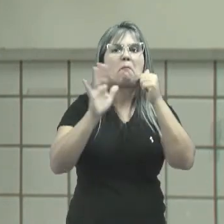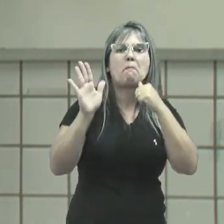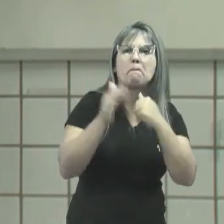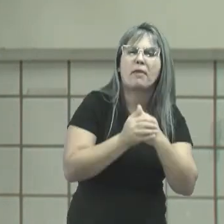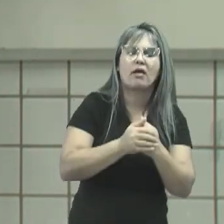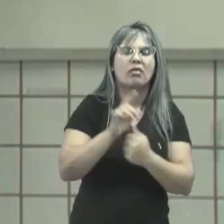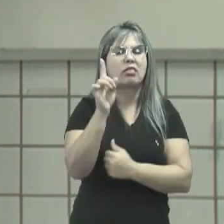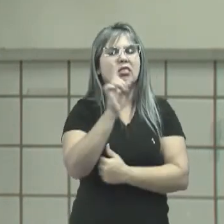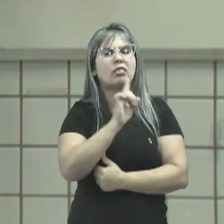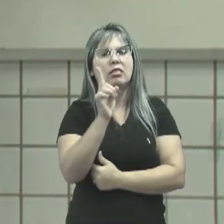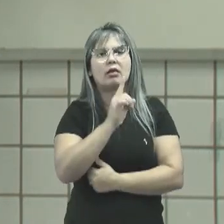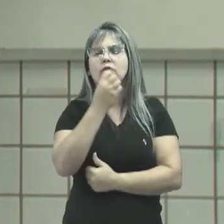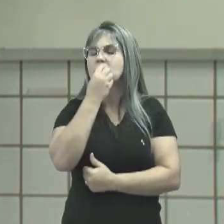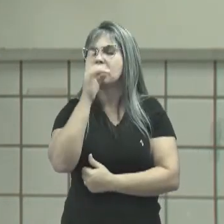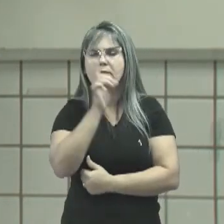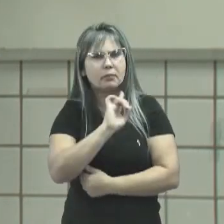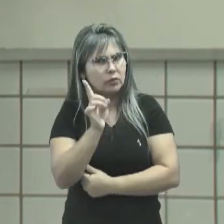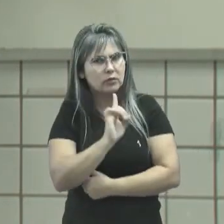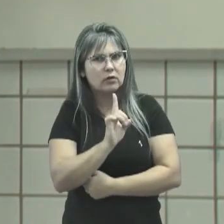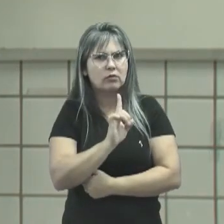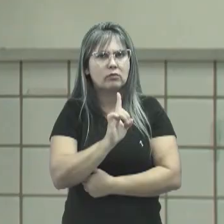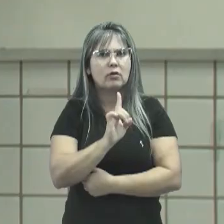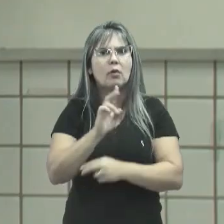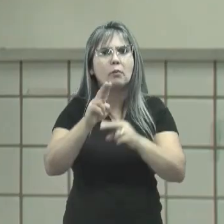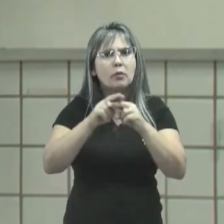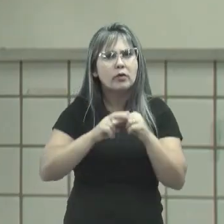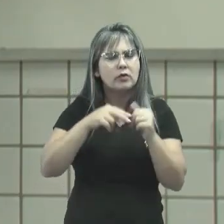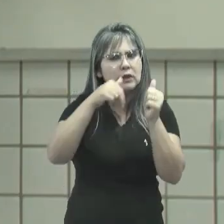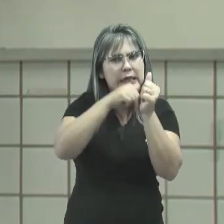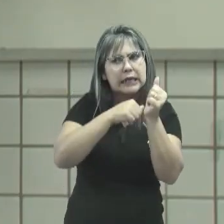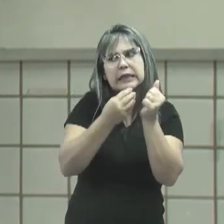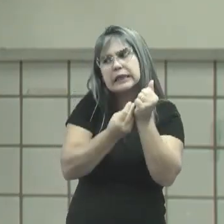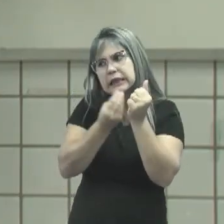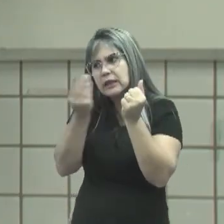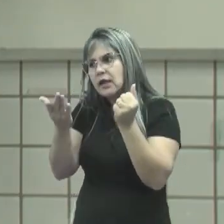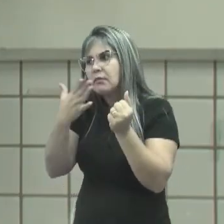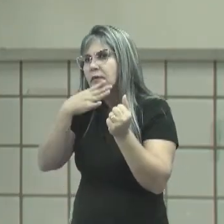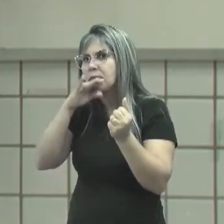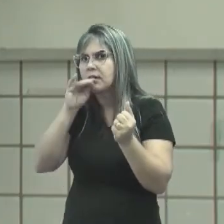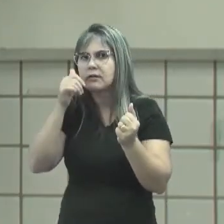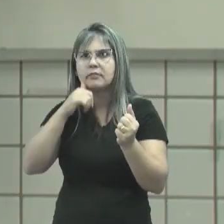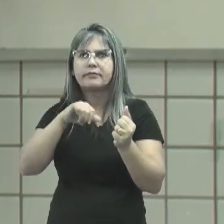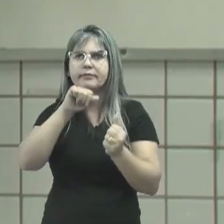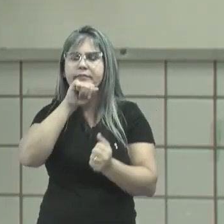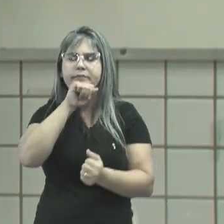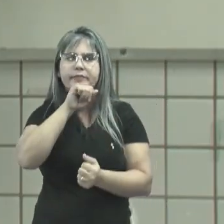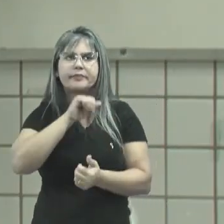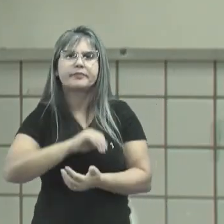que compartilhar a senha, mas com seus pais, com o colega não, tá bom?